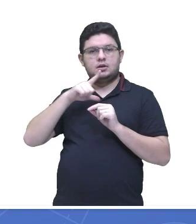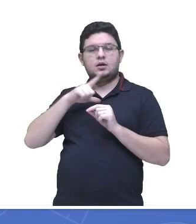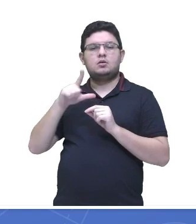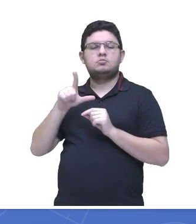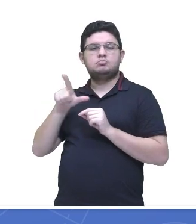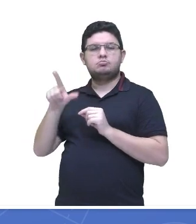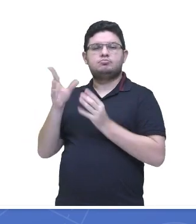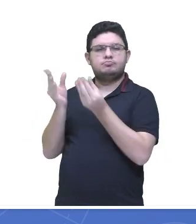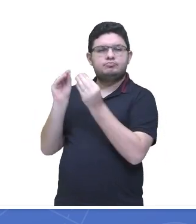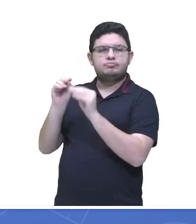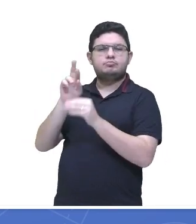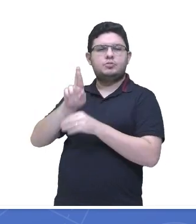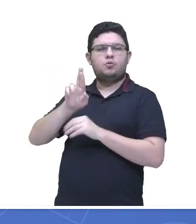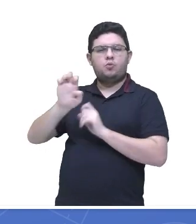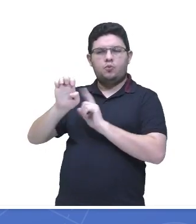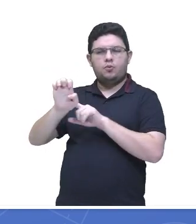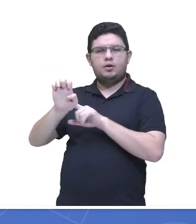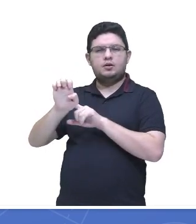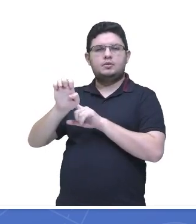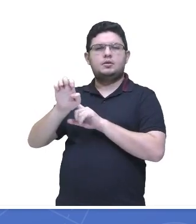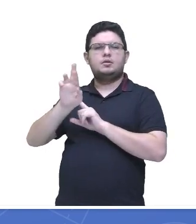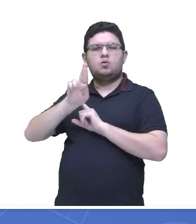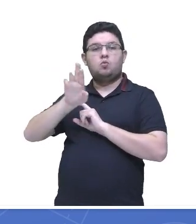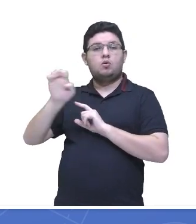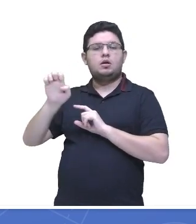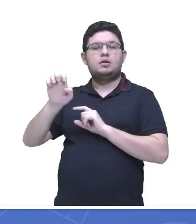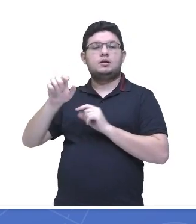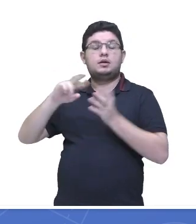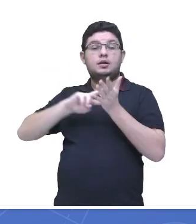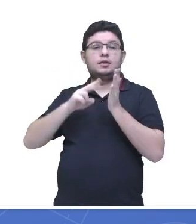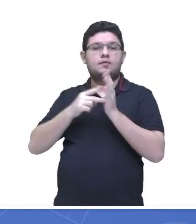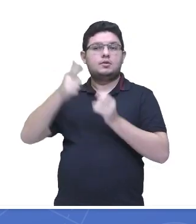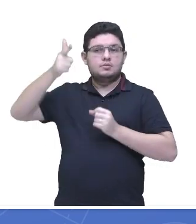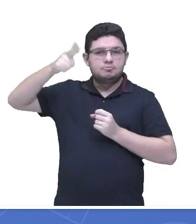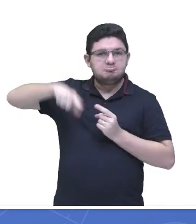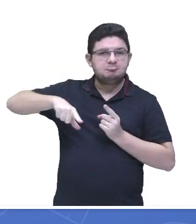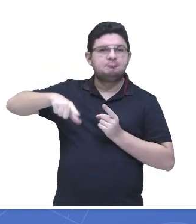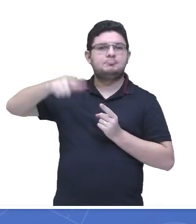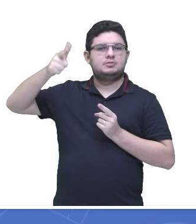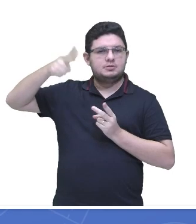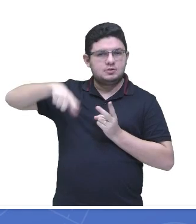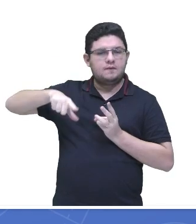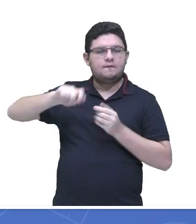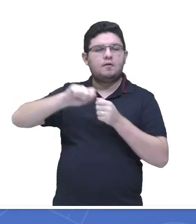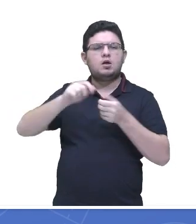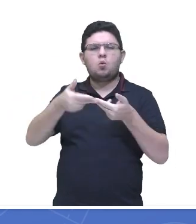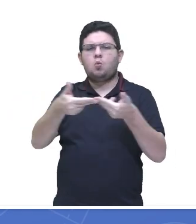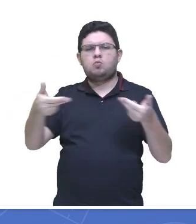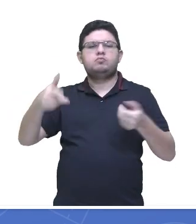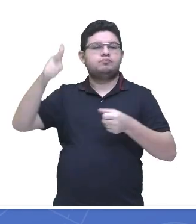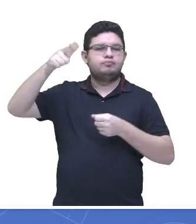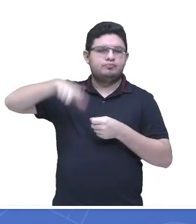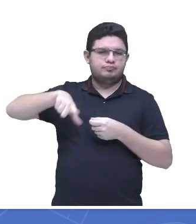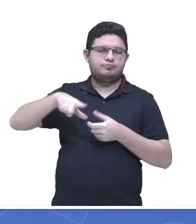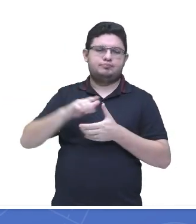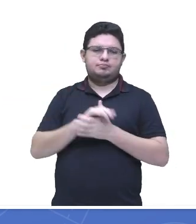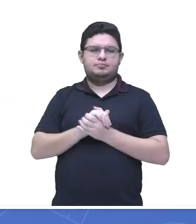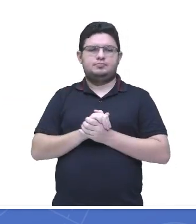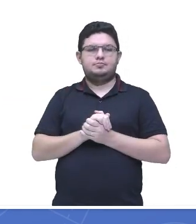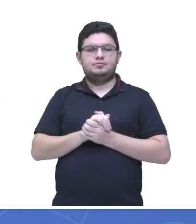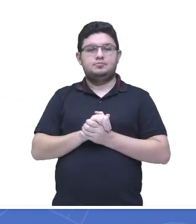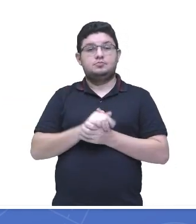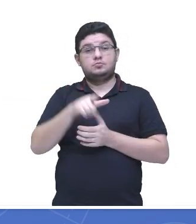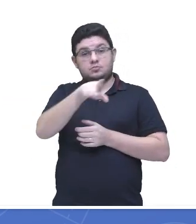quer dizer que você vai refazer algo. É isso que ele significa. E assim, pessoal, quando